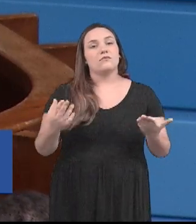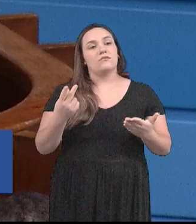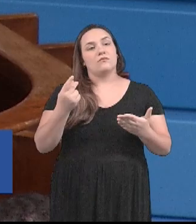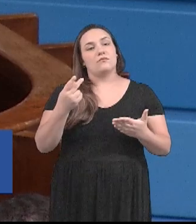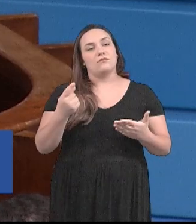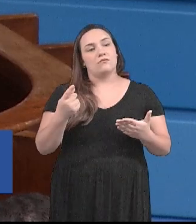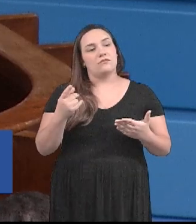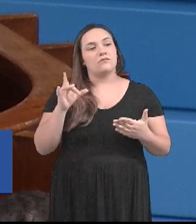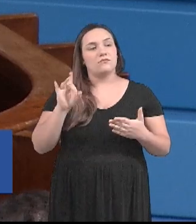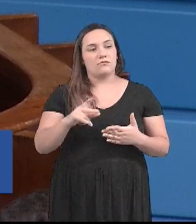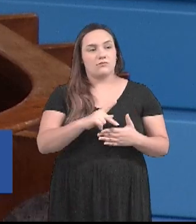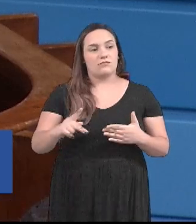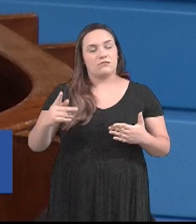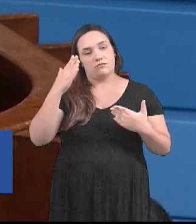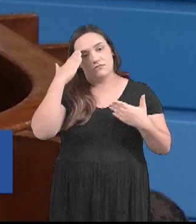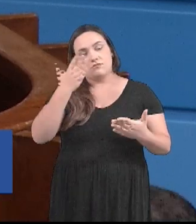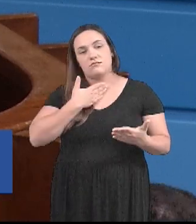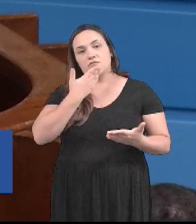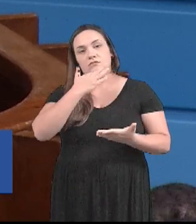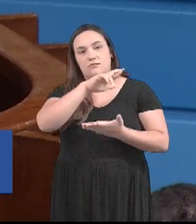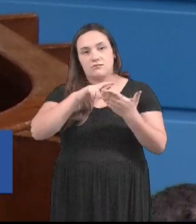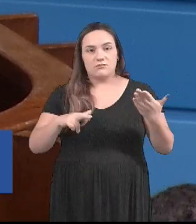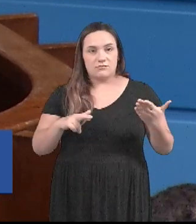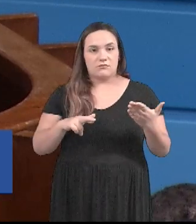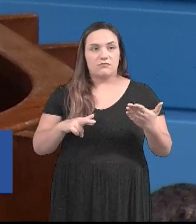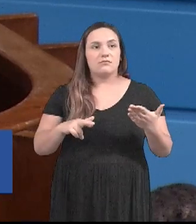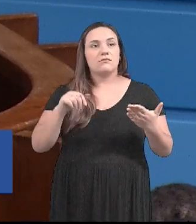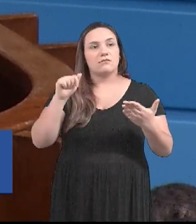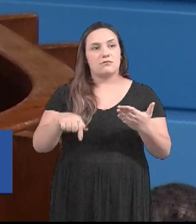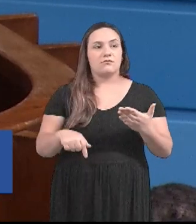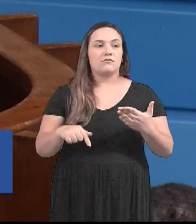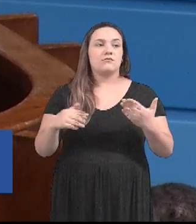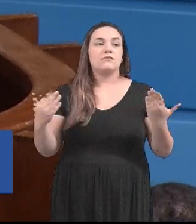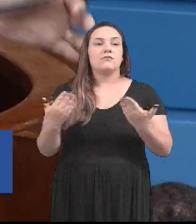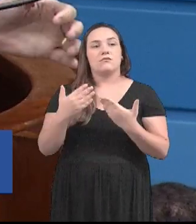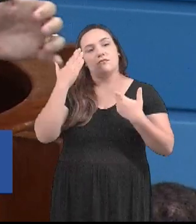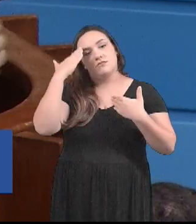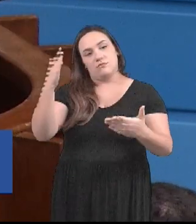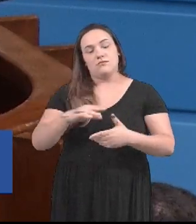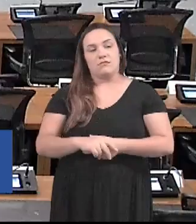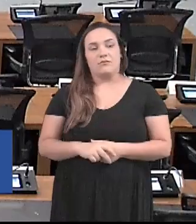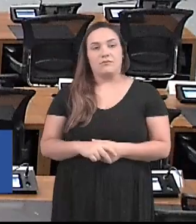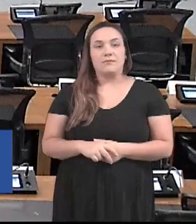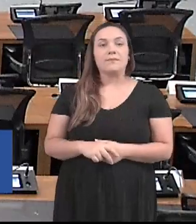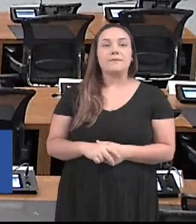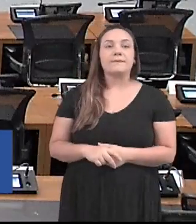valores, senhor presidente. Então, é o requerimento que tinha para fazer aqui nesse momento. Obrigado.